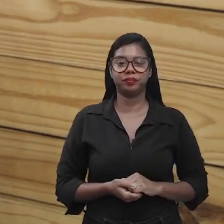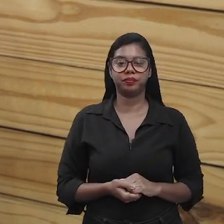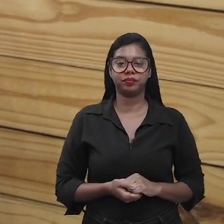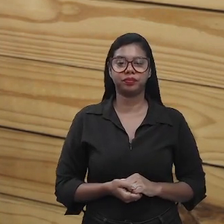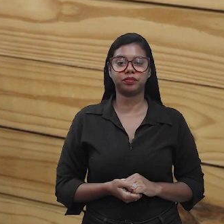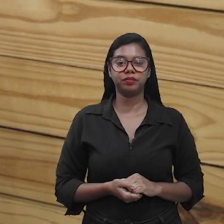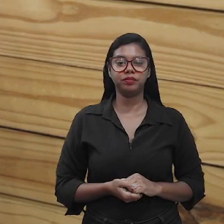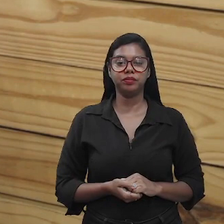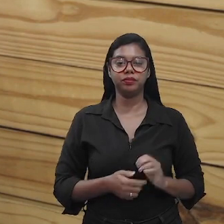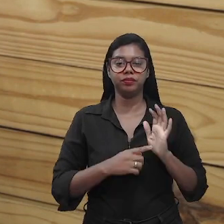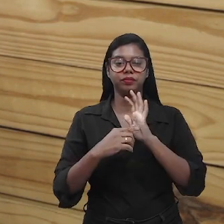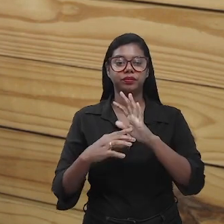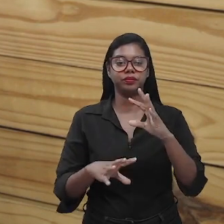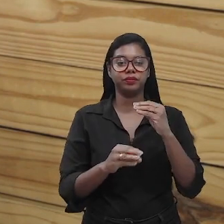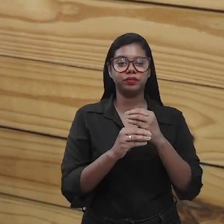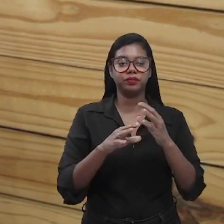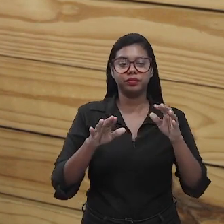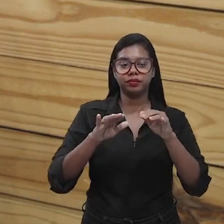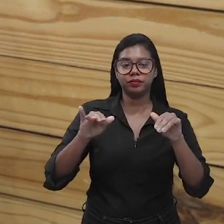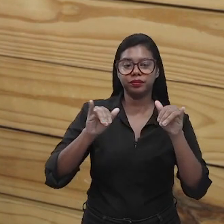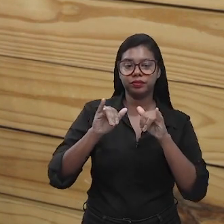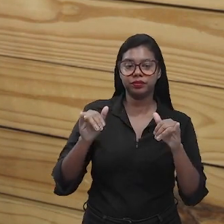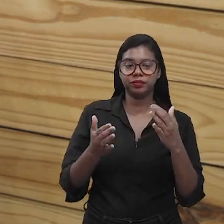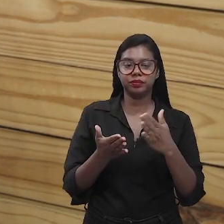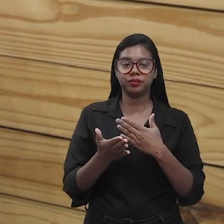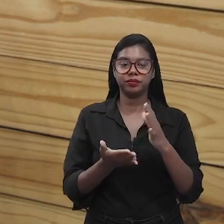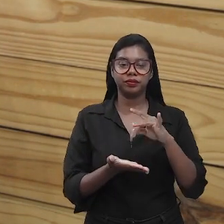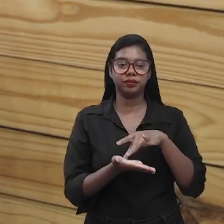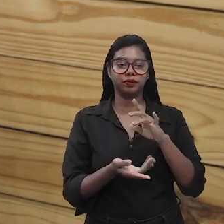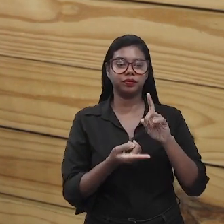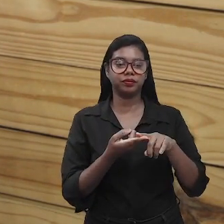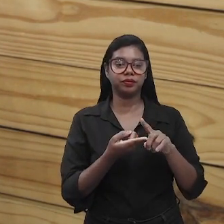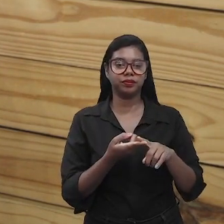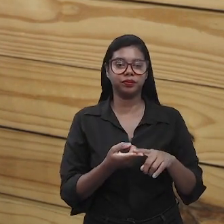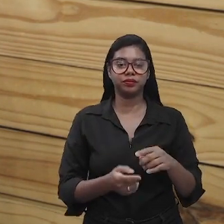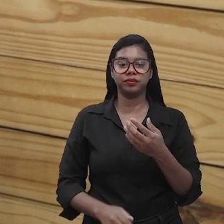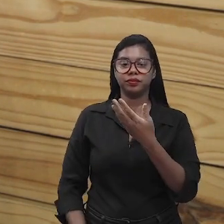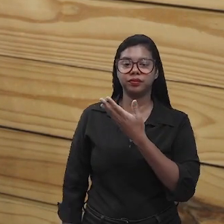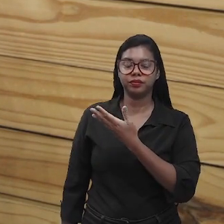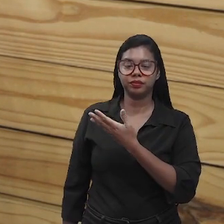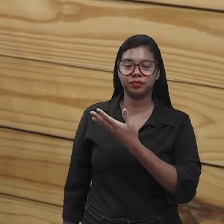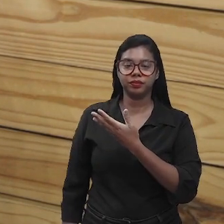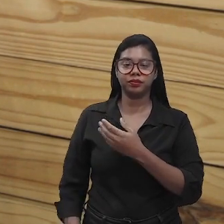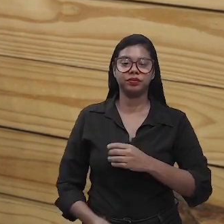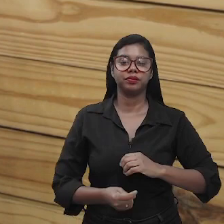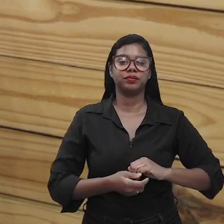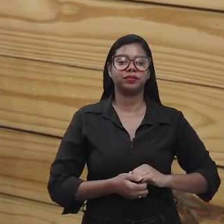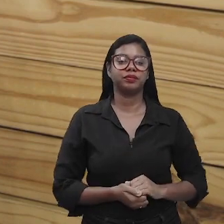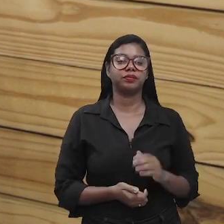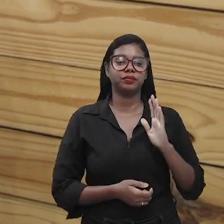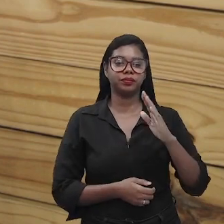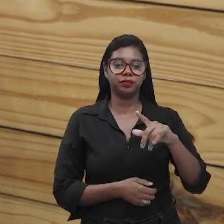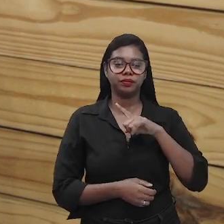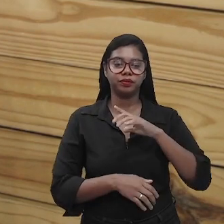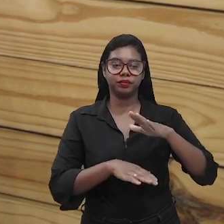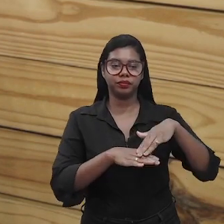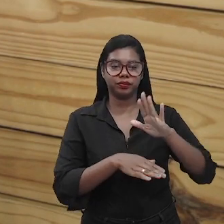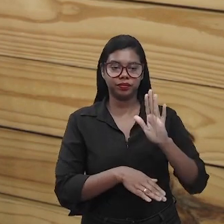isso como um gancho. Eu criei dentro da plataforma do meu blog, que já tem alguns anos, já tem mais de 20